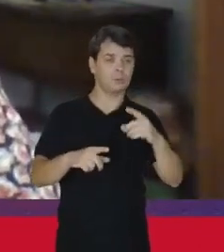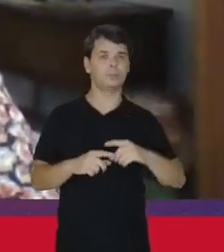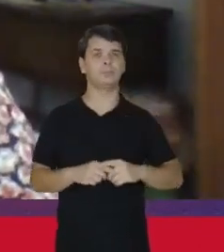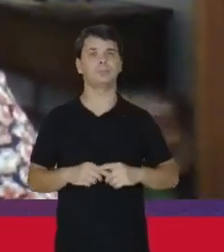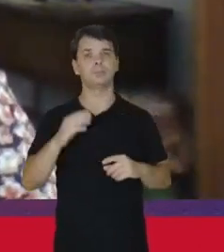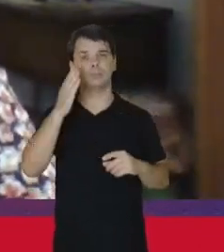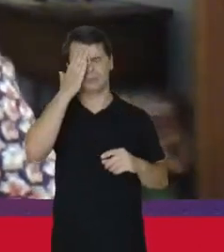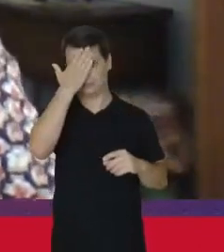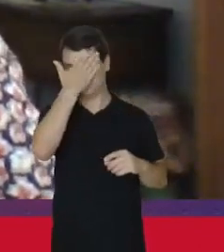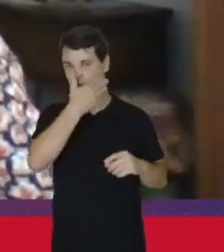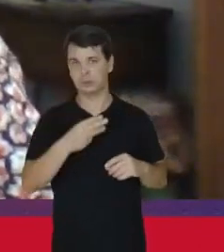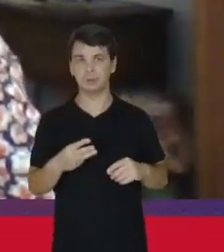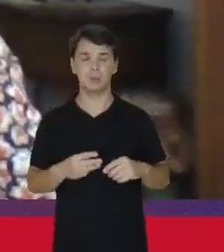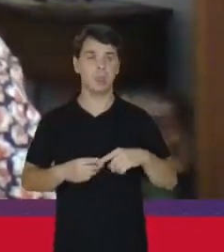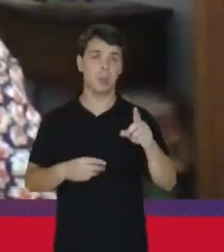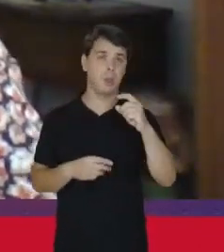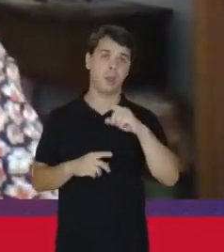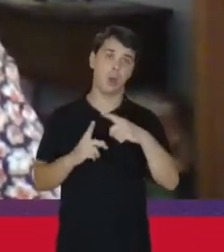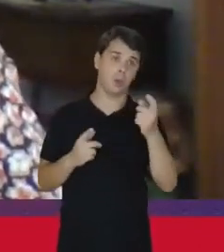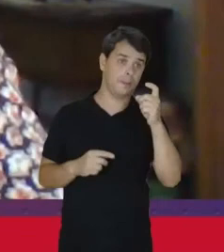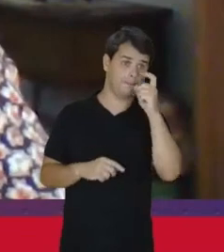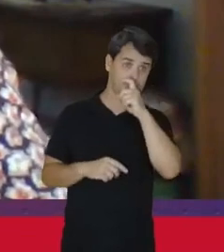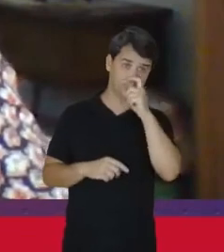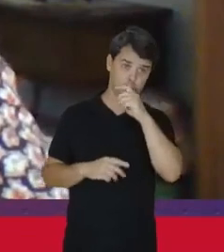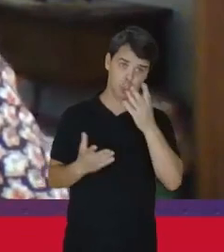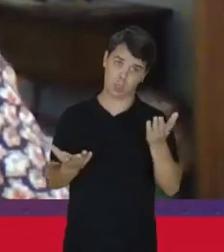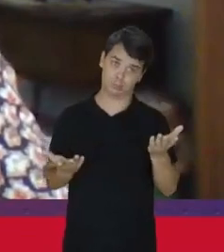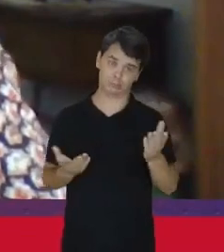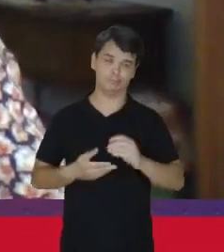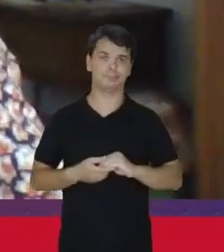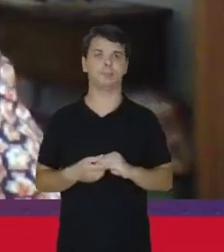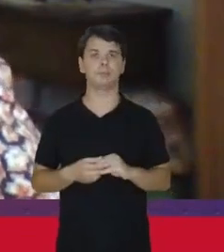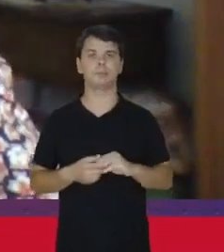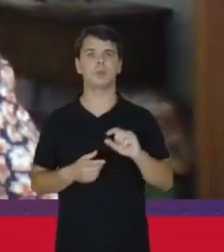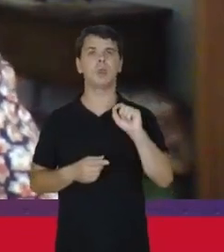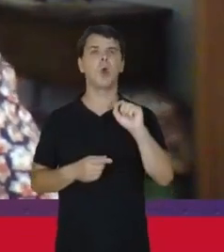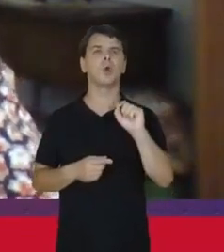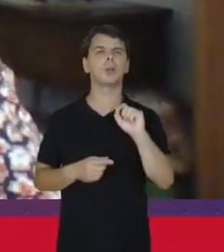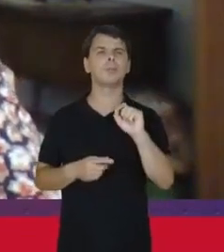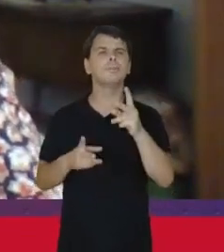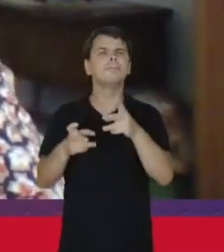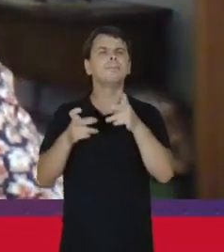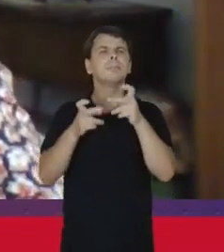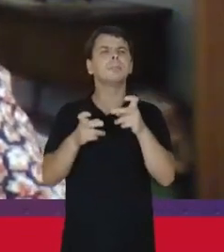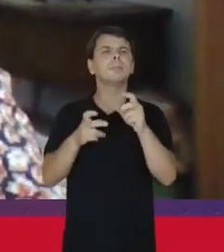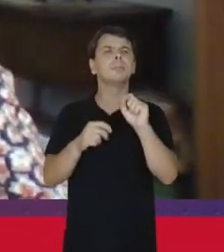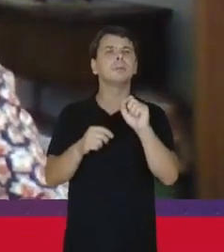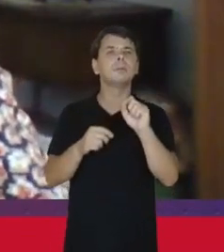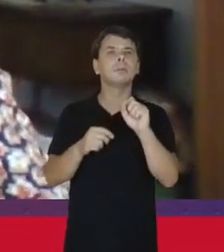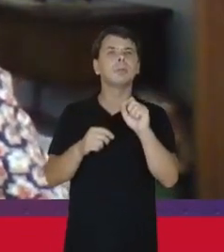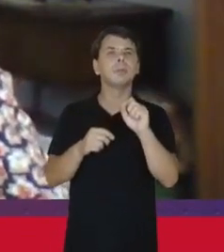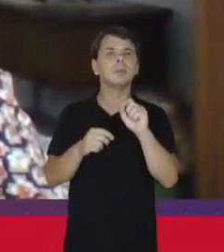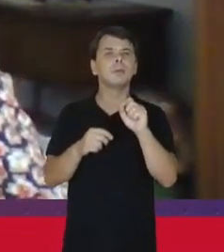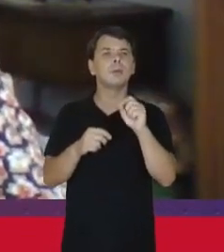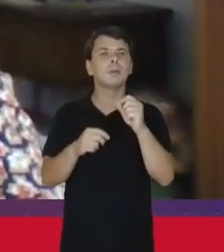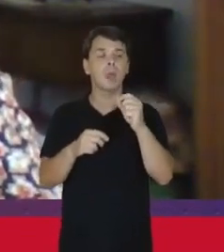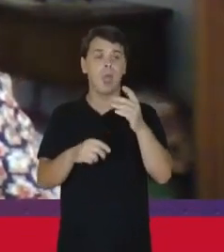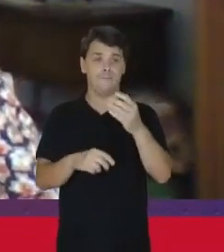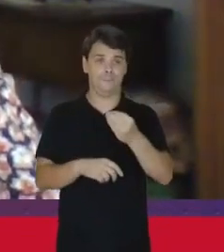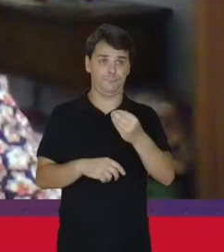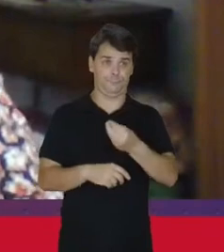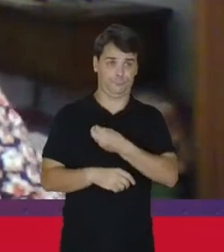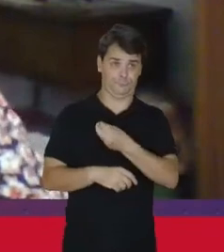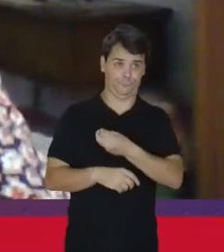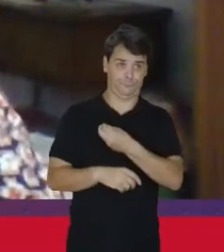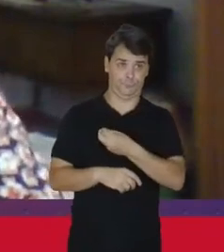largo. E isso é outra mentira, porque quando a gente olha, por exemplo, a expectativa de